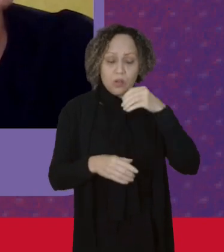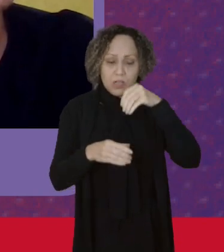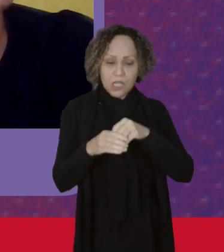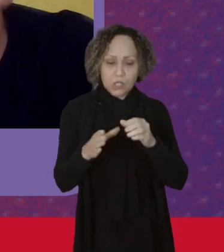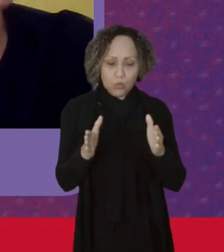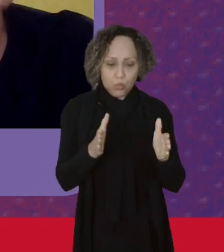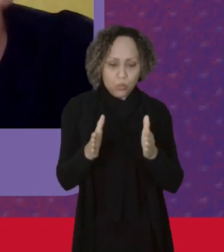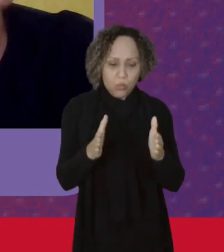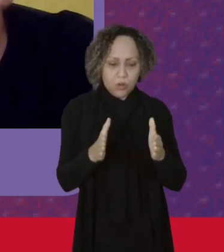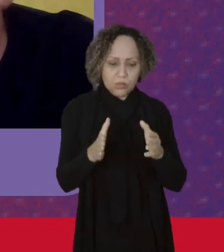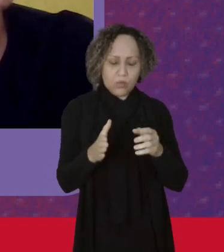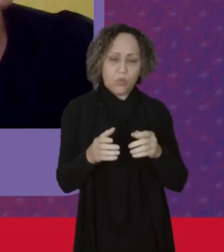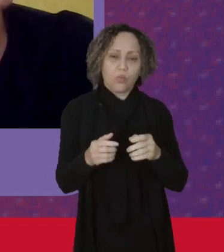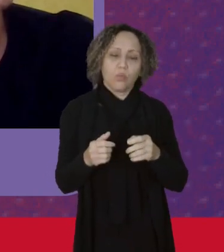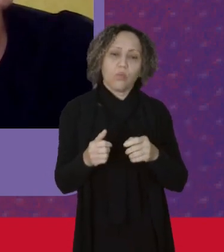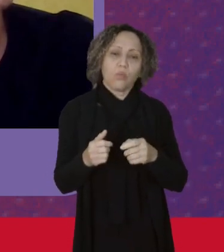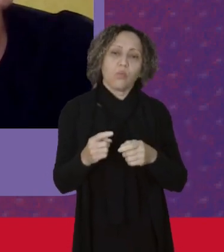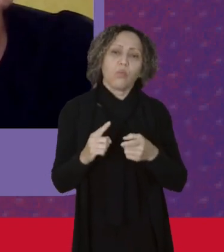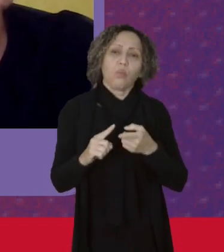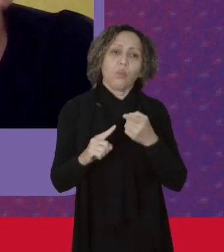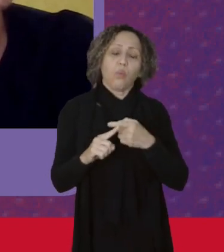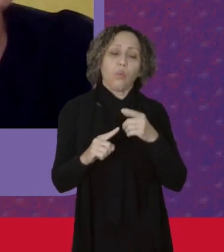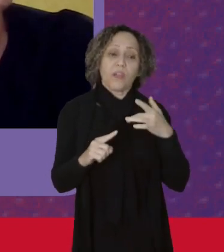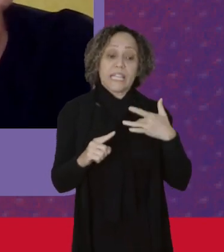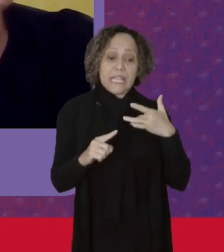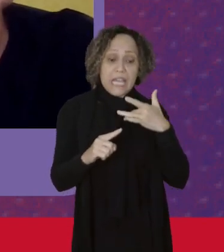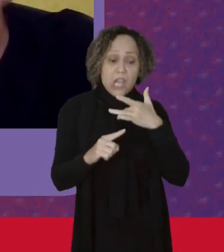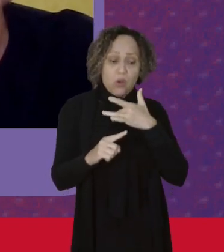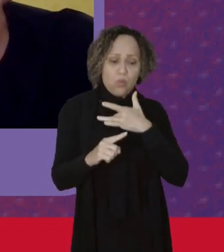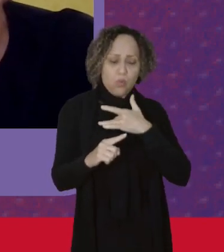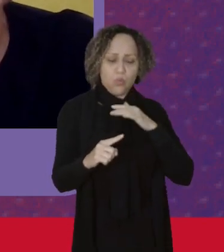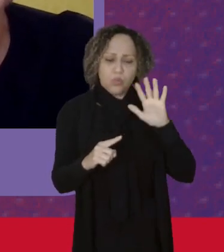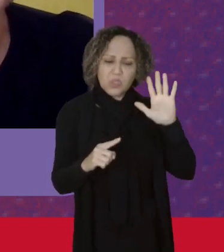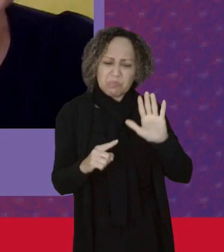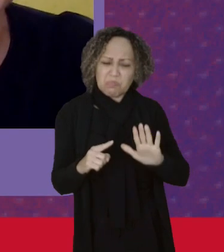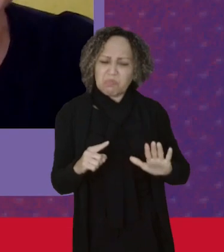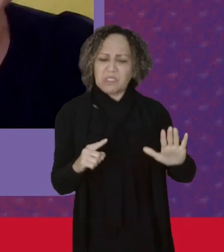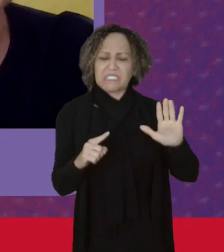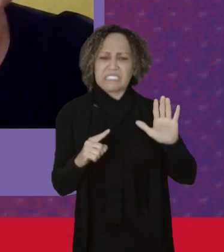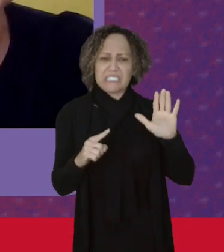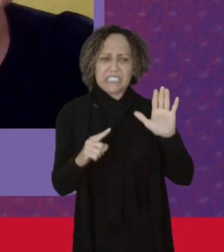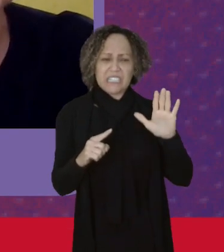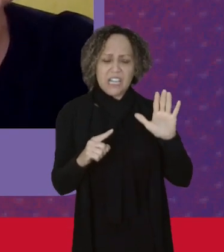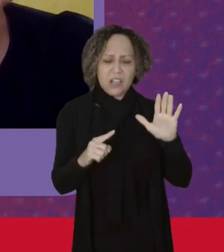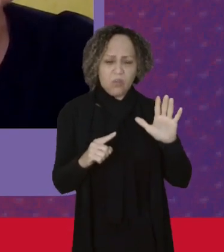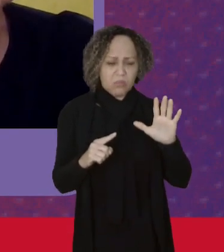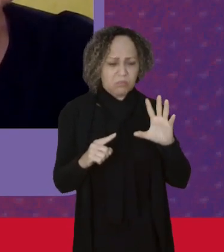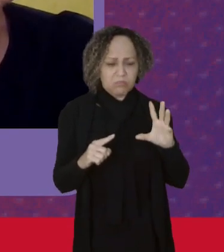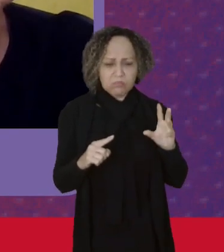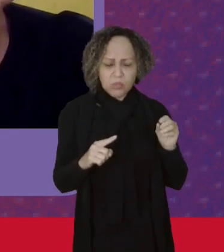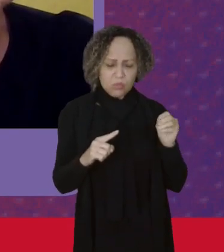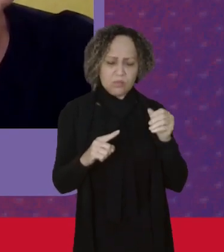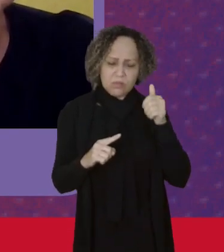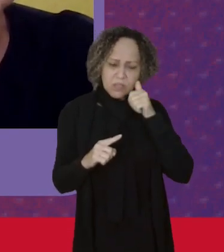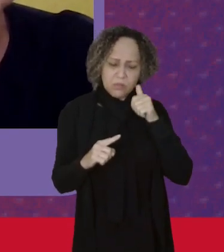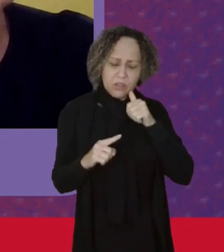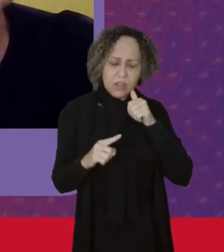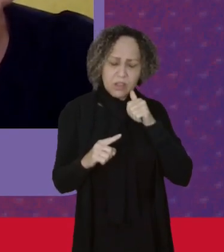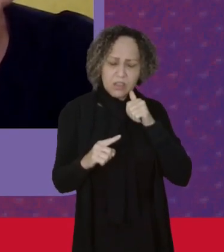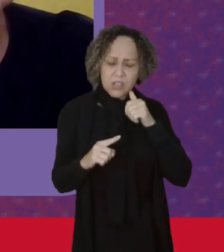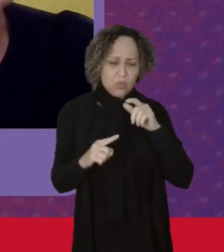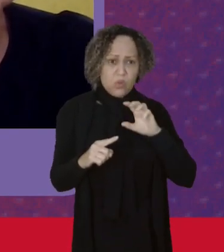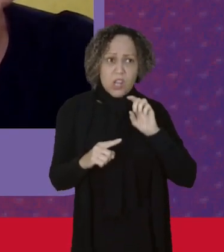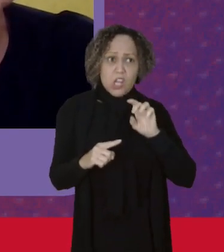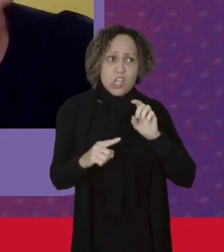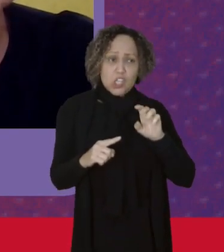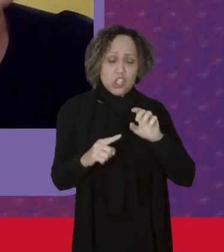da mulher, não é apenas não tem que ser considerada apenas no período materno-infantil, mas sim